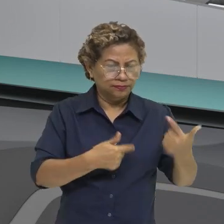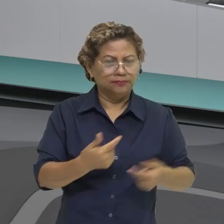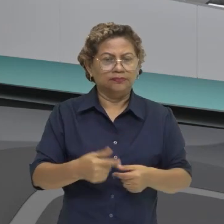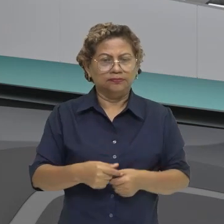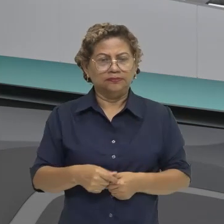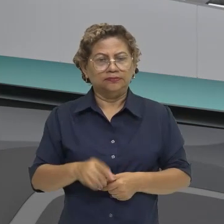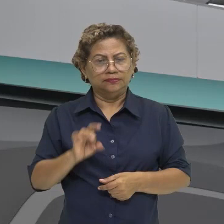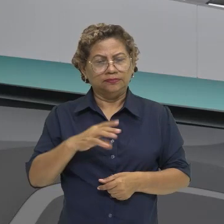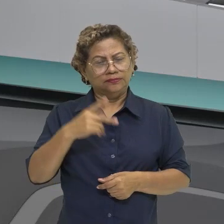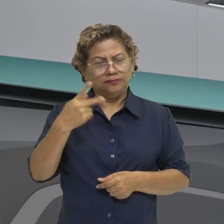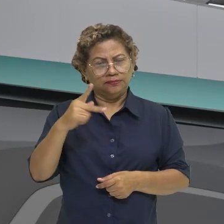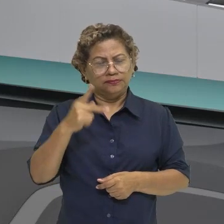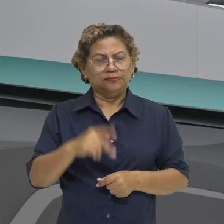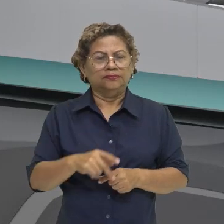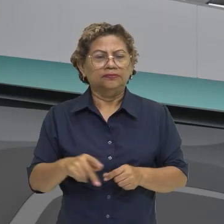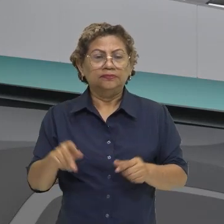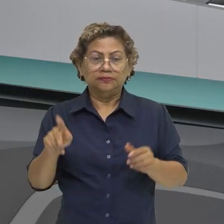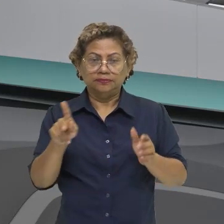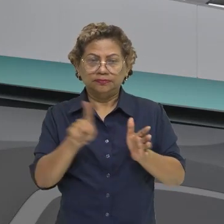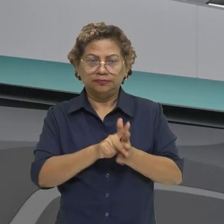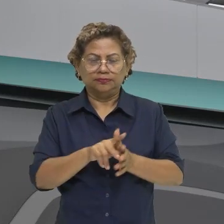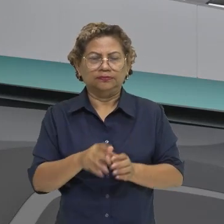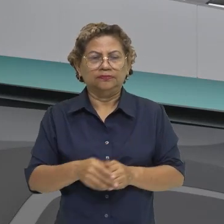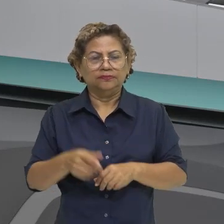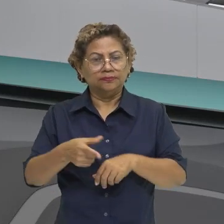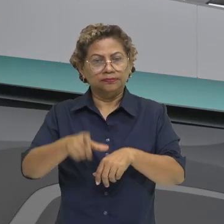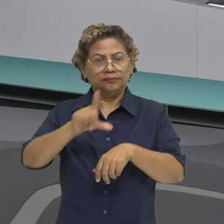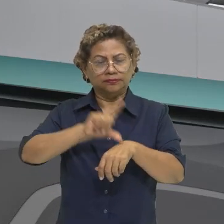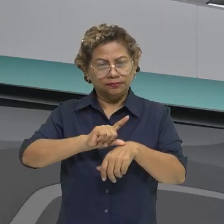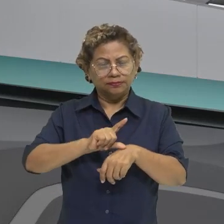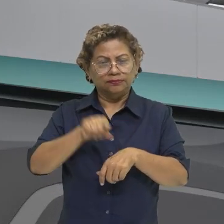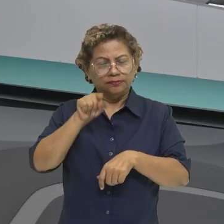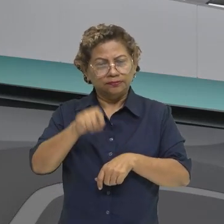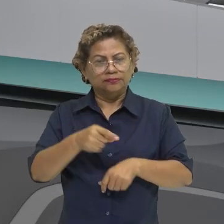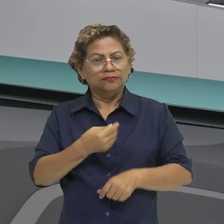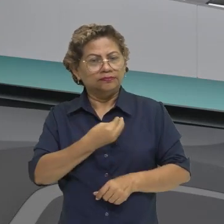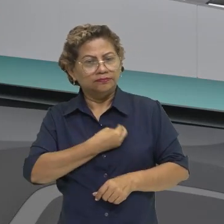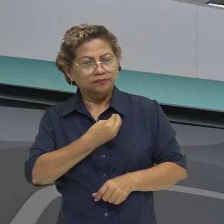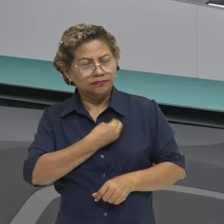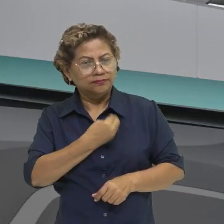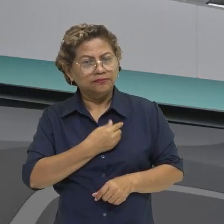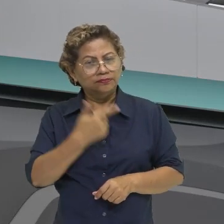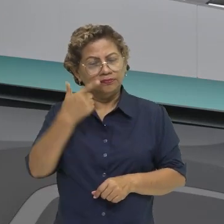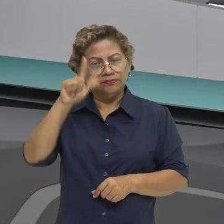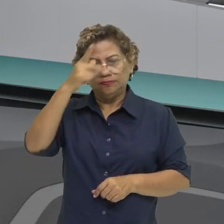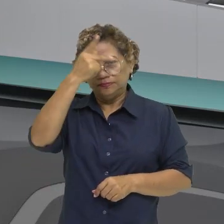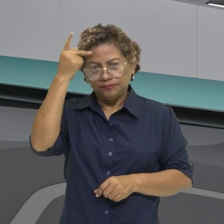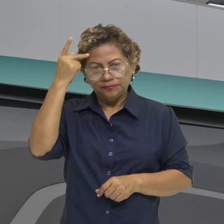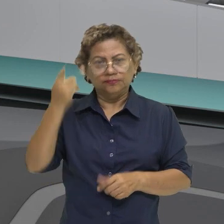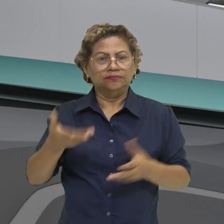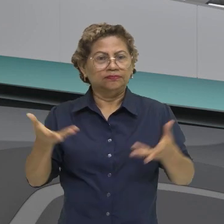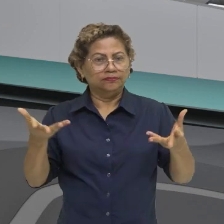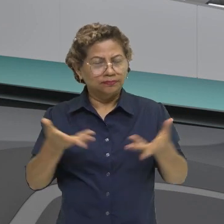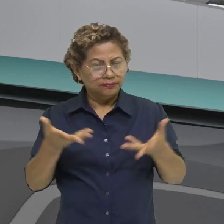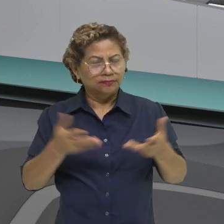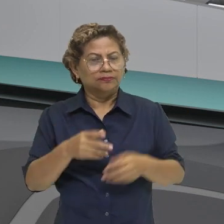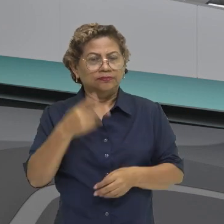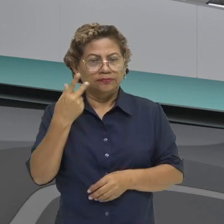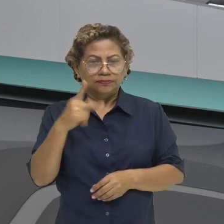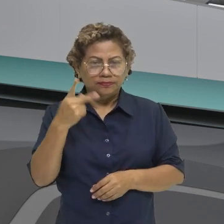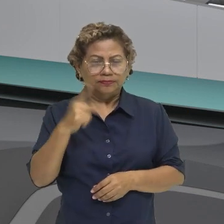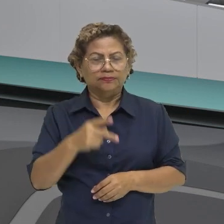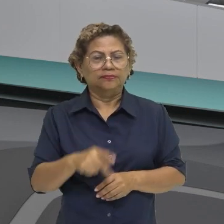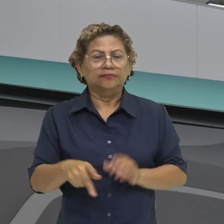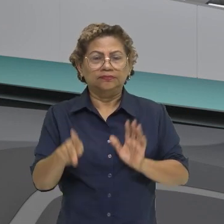meias. Como antes em terra alheia. Trabalharás uma terra da qual, além de senhor, serás homem de eito